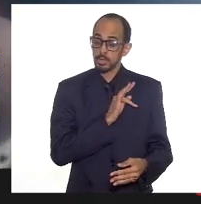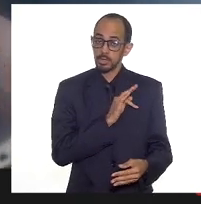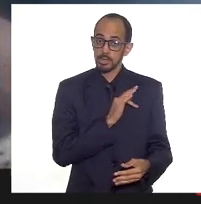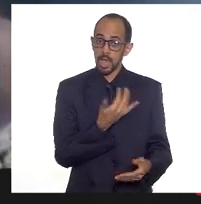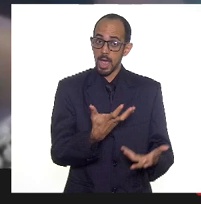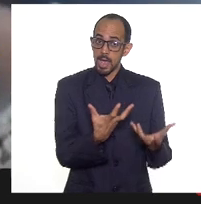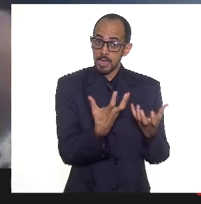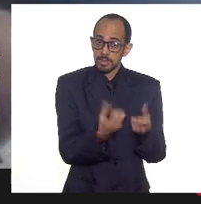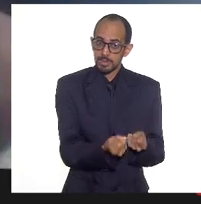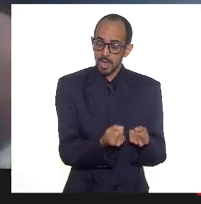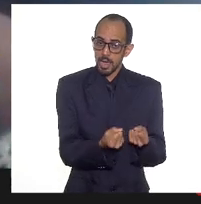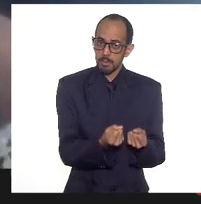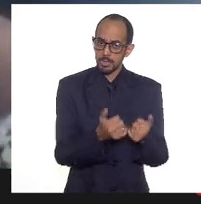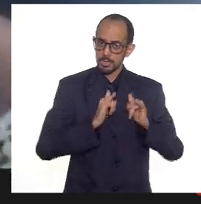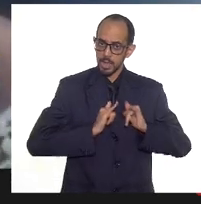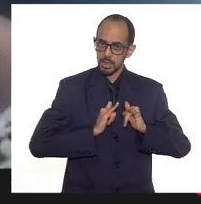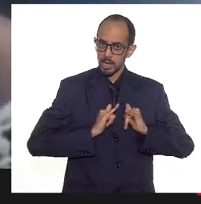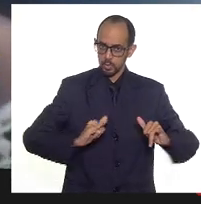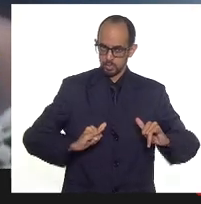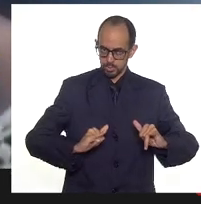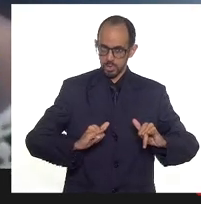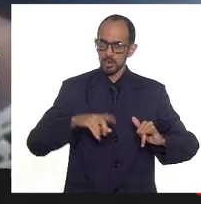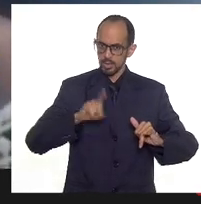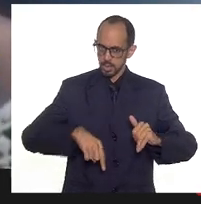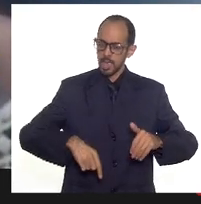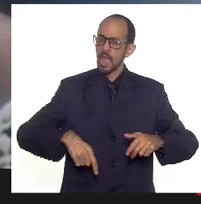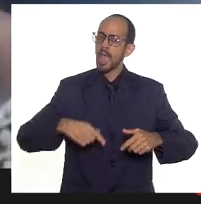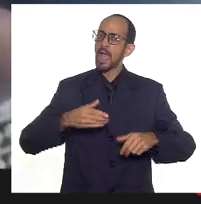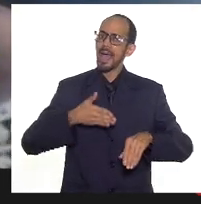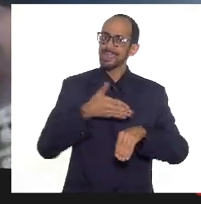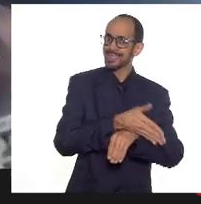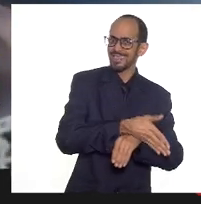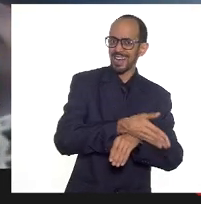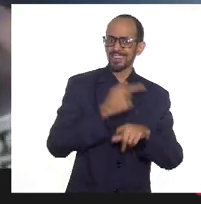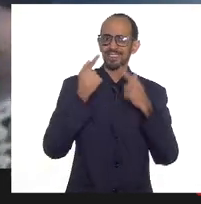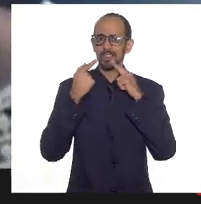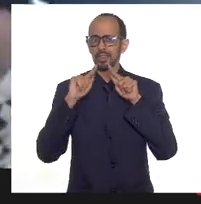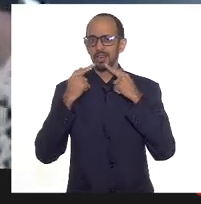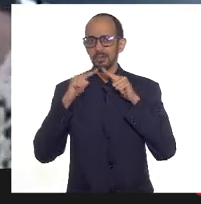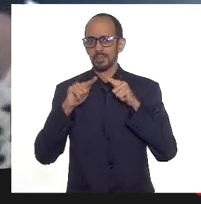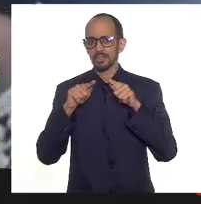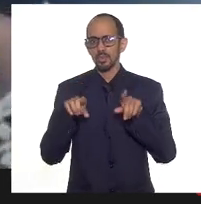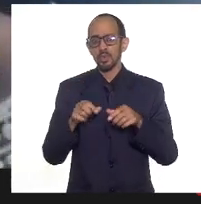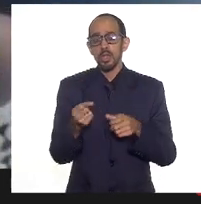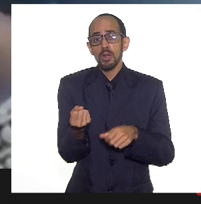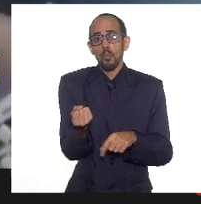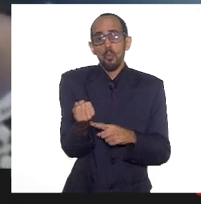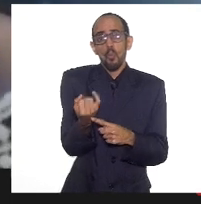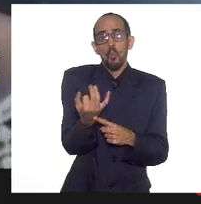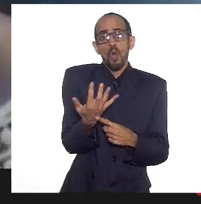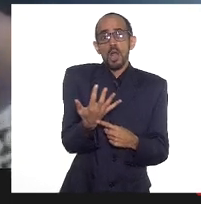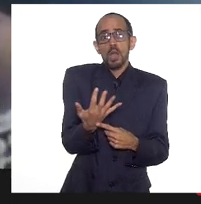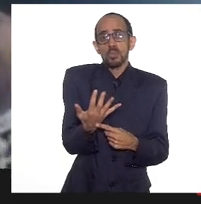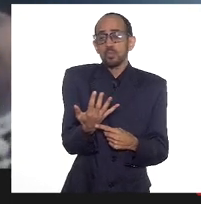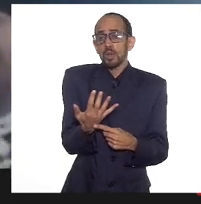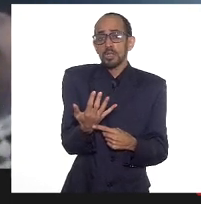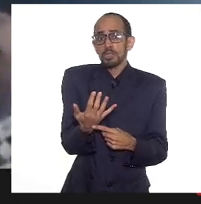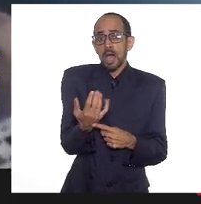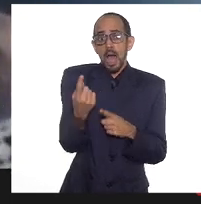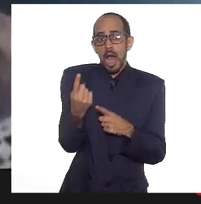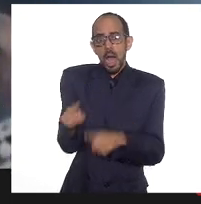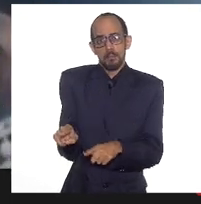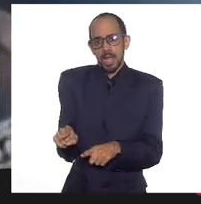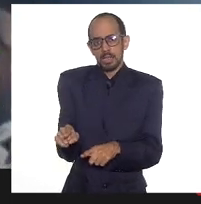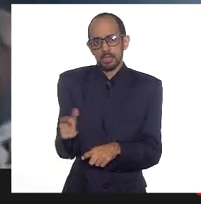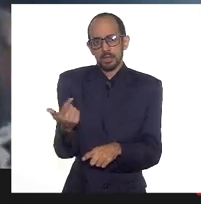a primeira, é a porta de entrada da reclamação. E quando essa ameaça não é tratada,